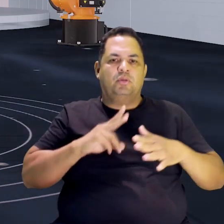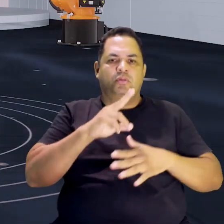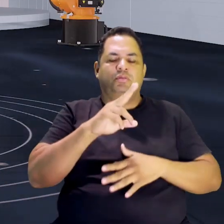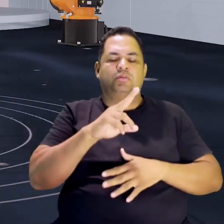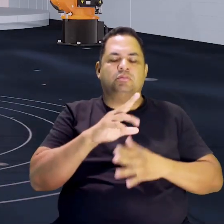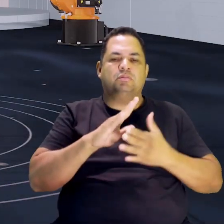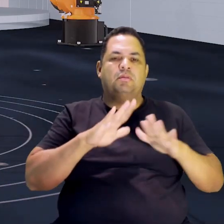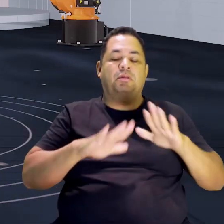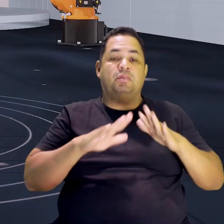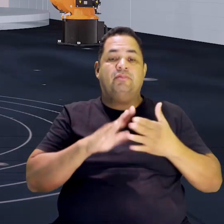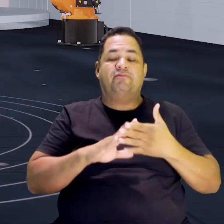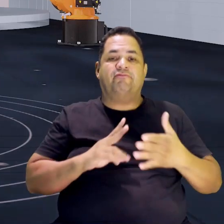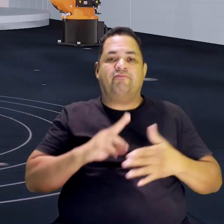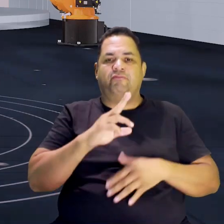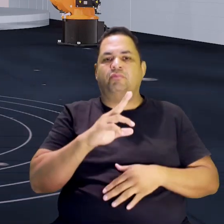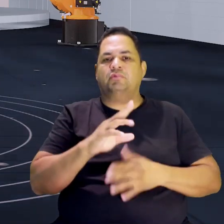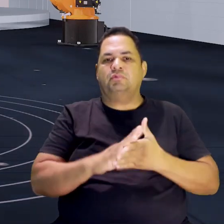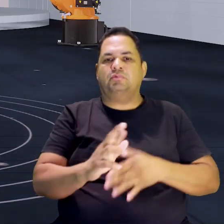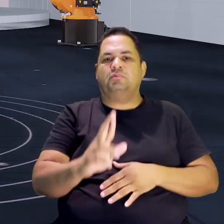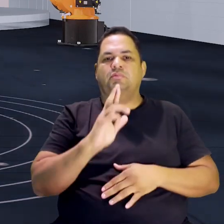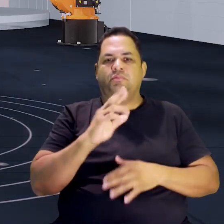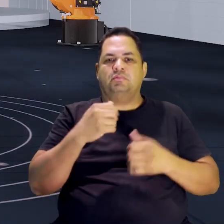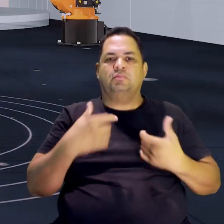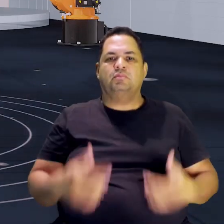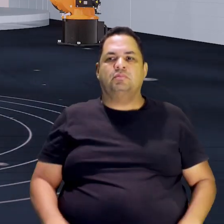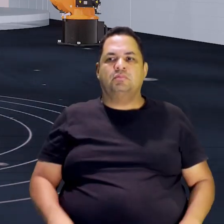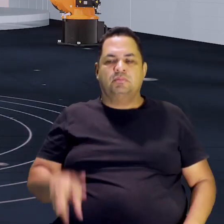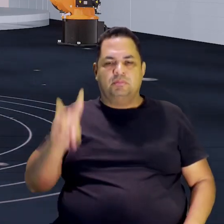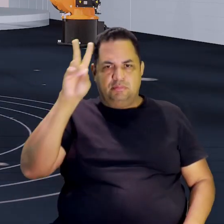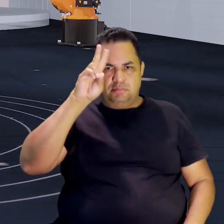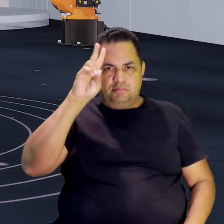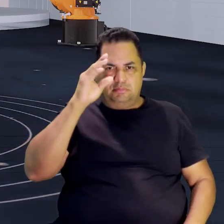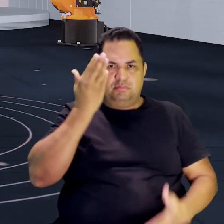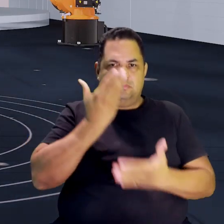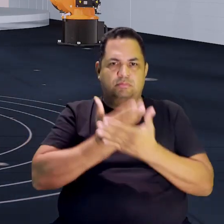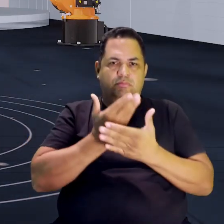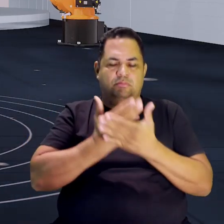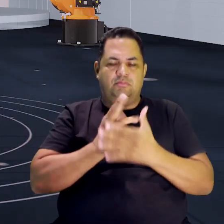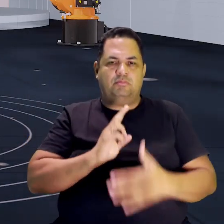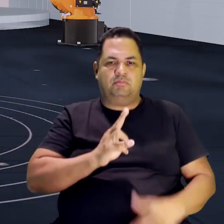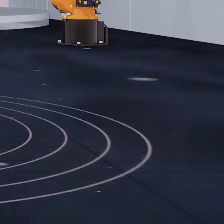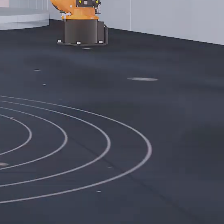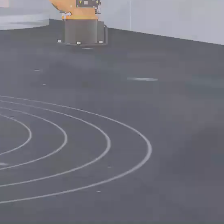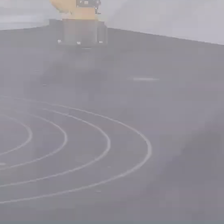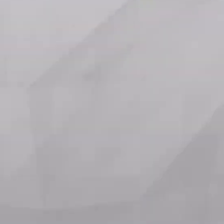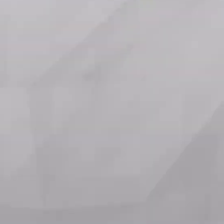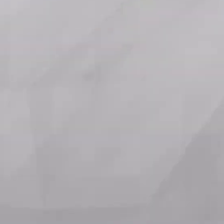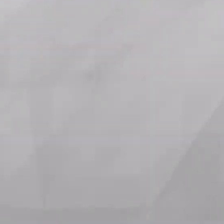resultante, direção e sentido da força resultante. Lembrando que a nossa aula continua.